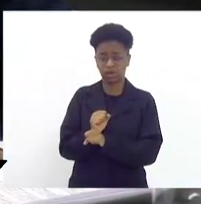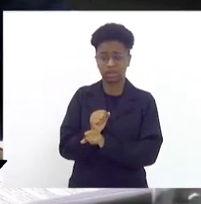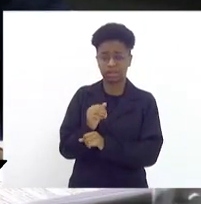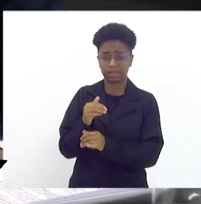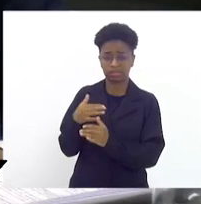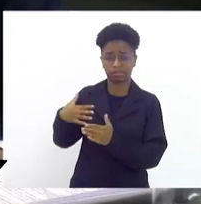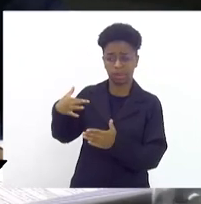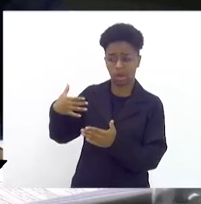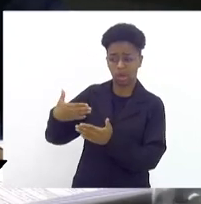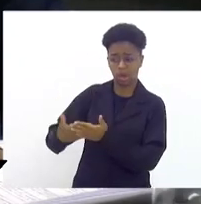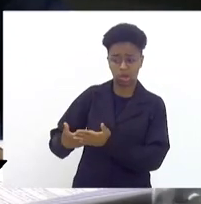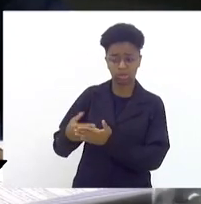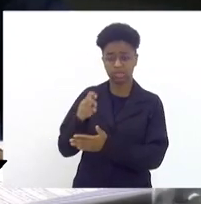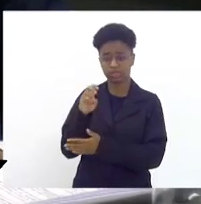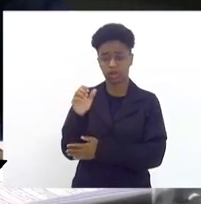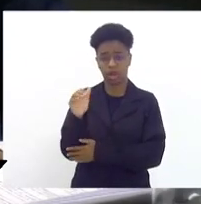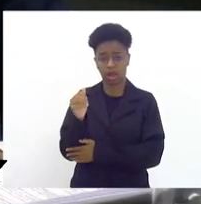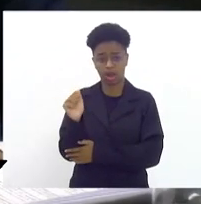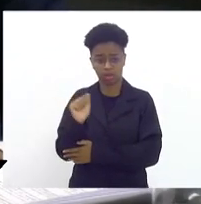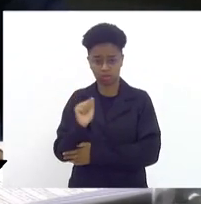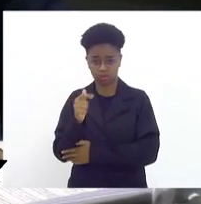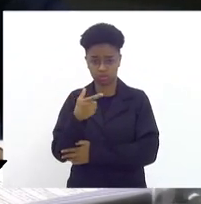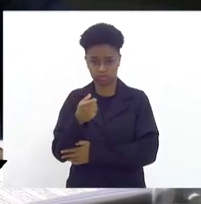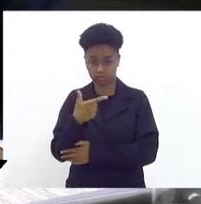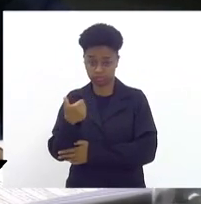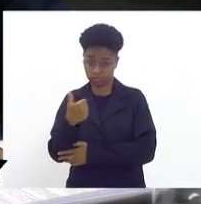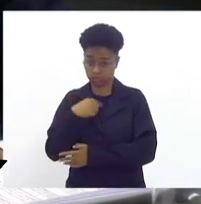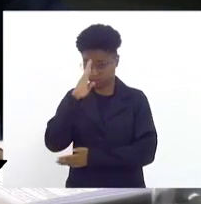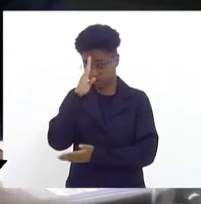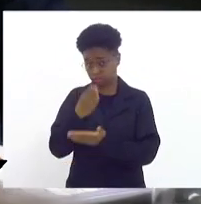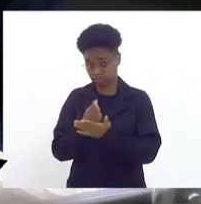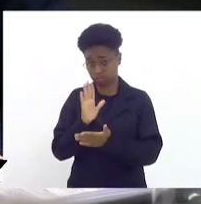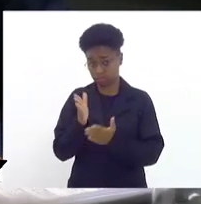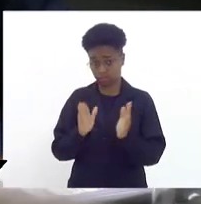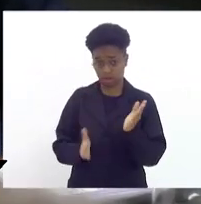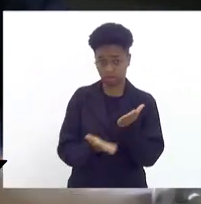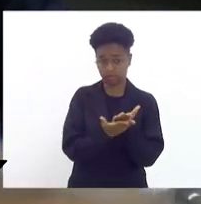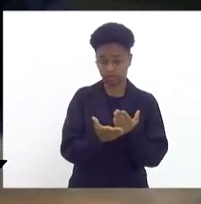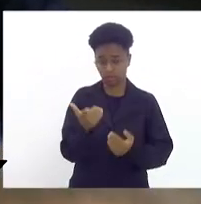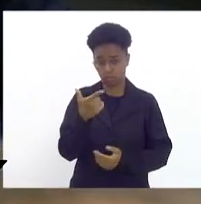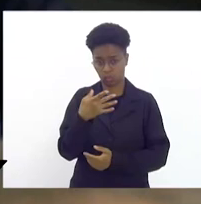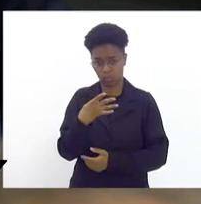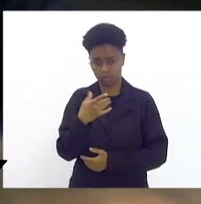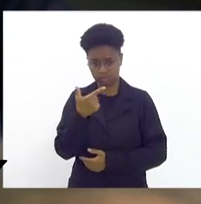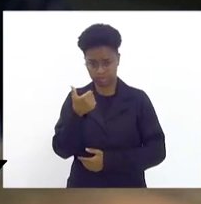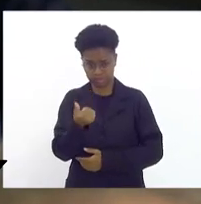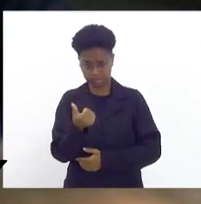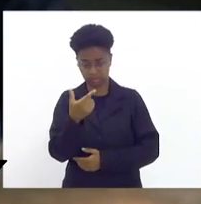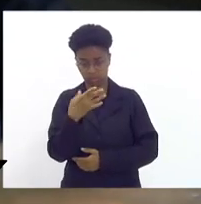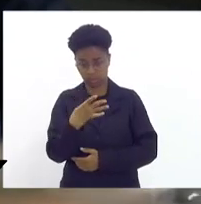21. Eu tenho a crer que ele está arquivado. 416? É.